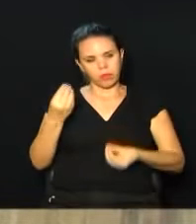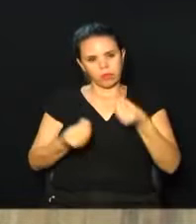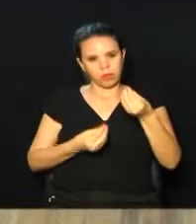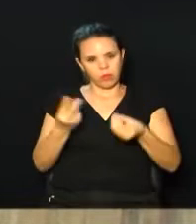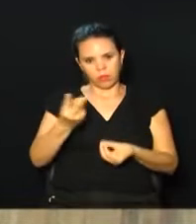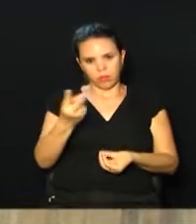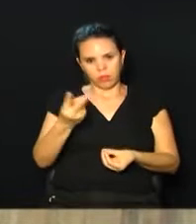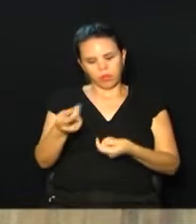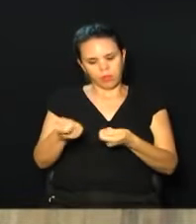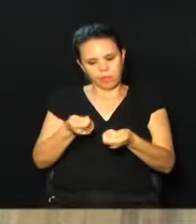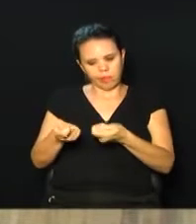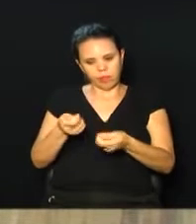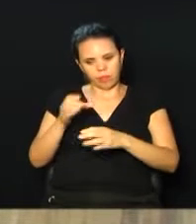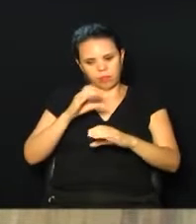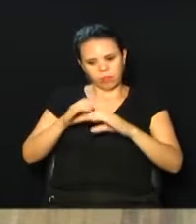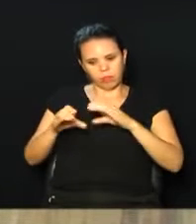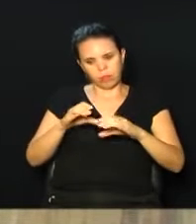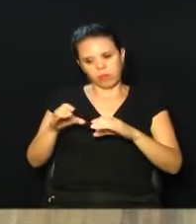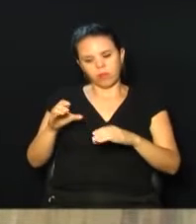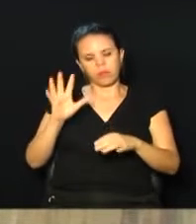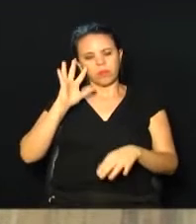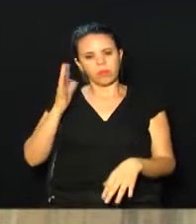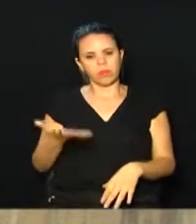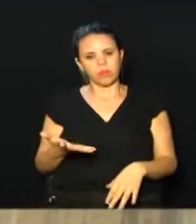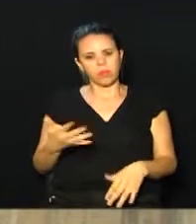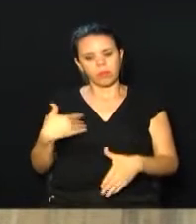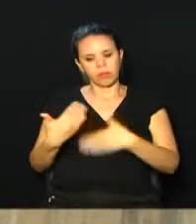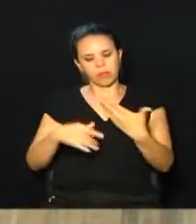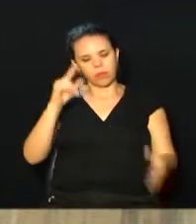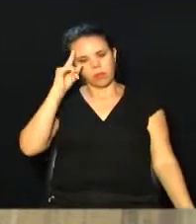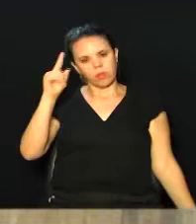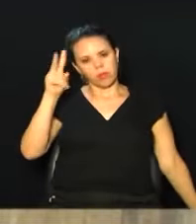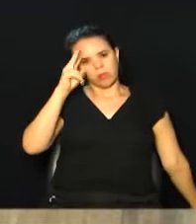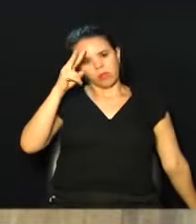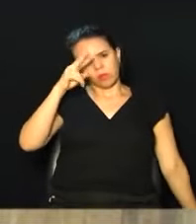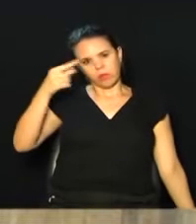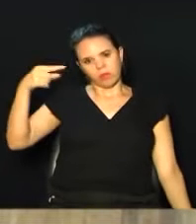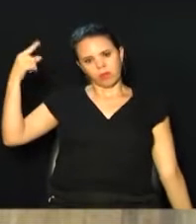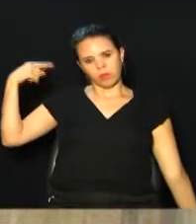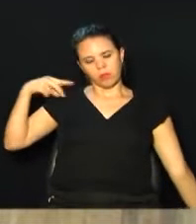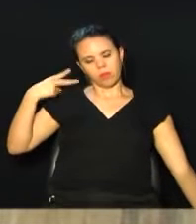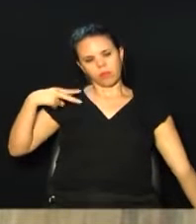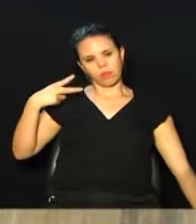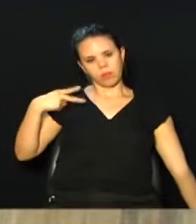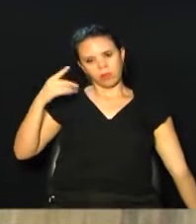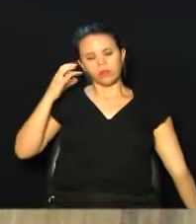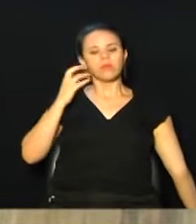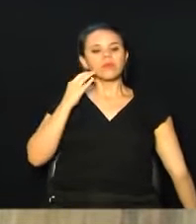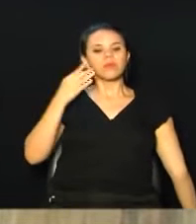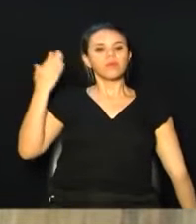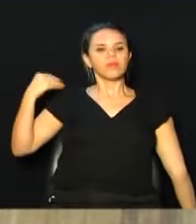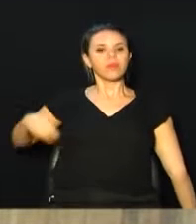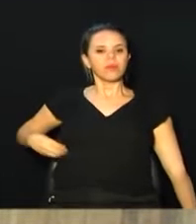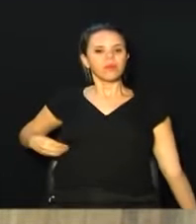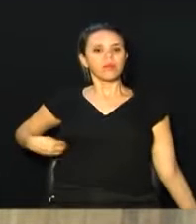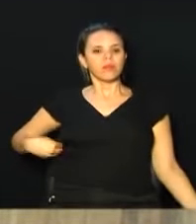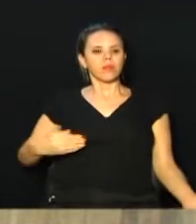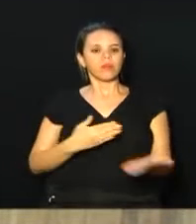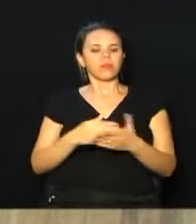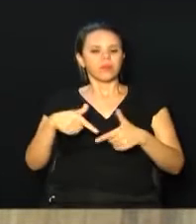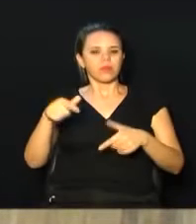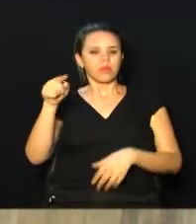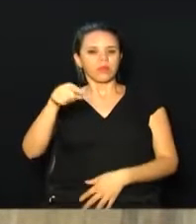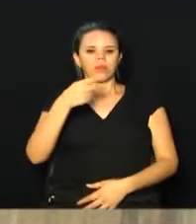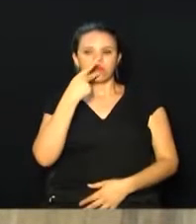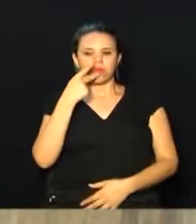vocês lidam com essa situação no dia a dia? Eu lembro que, inclusive, vereador Igor, logo no início do seu trabalho aqui, o senhor